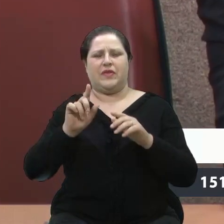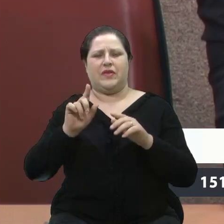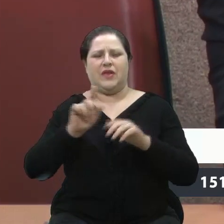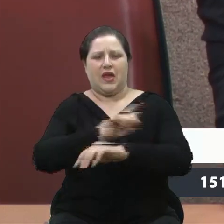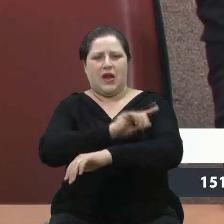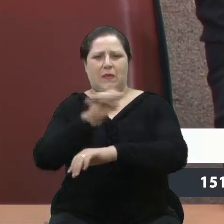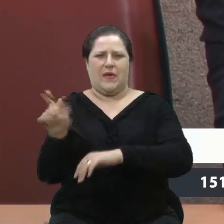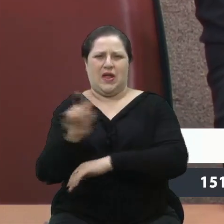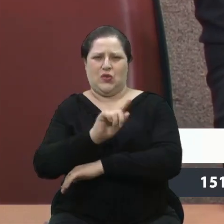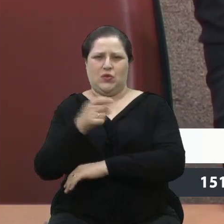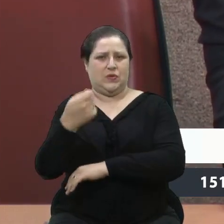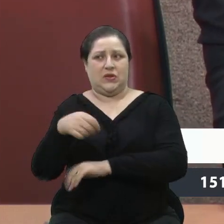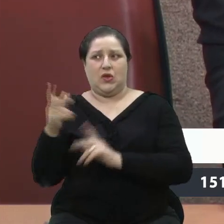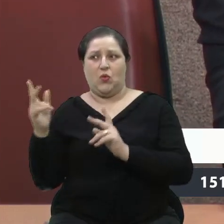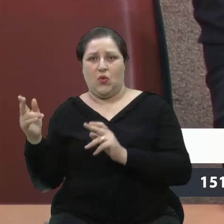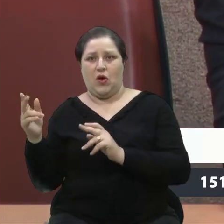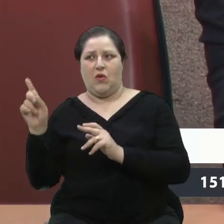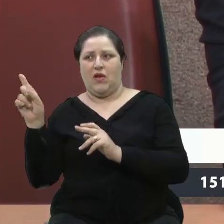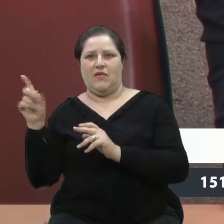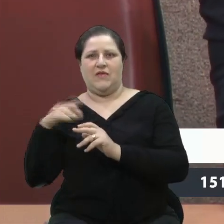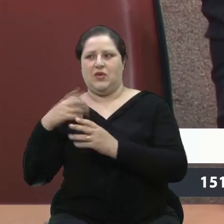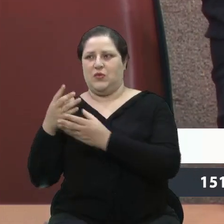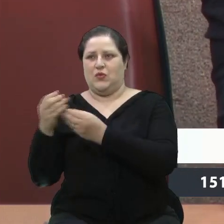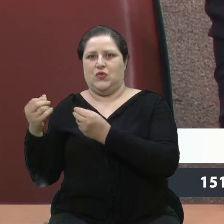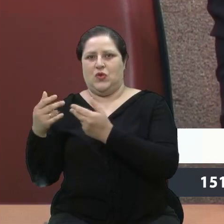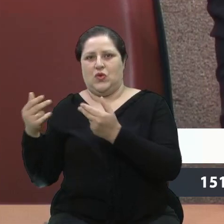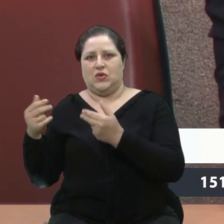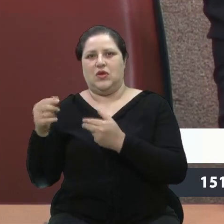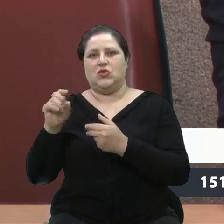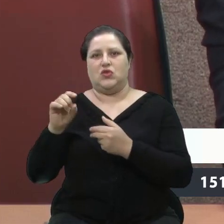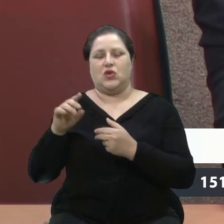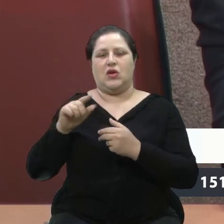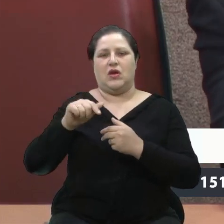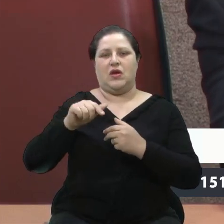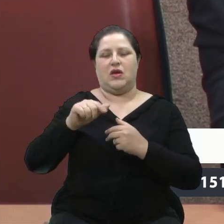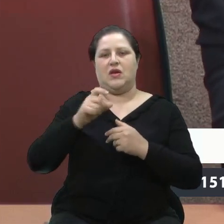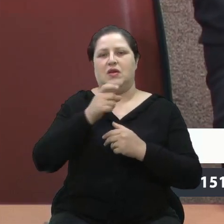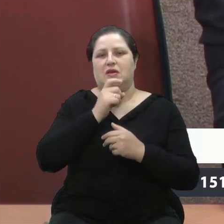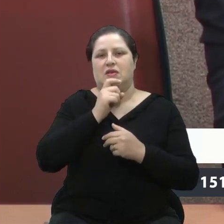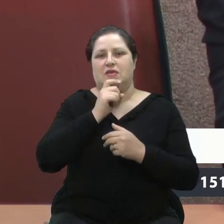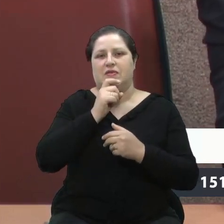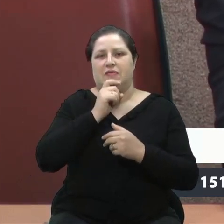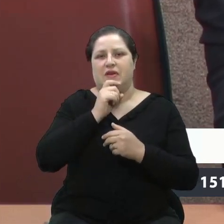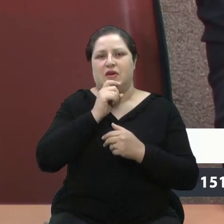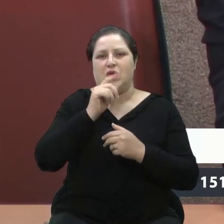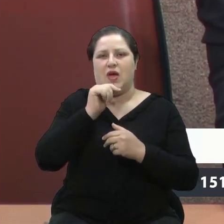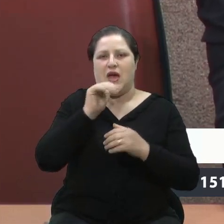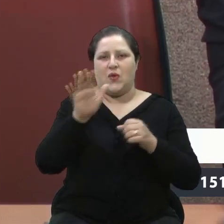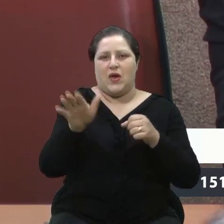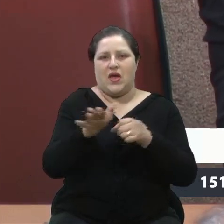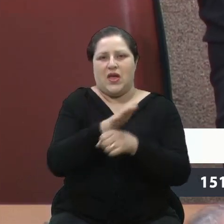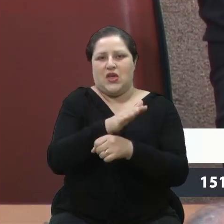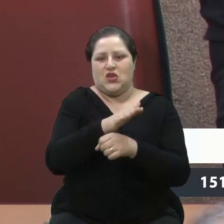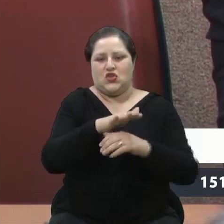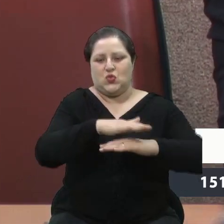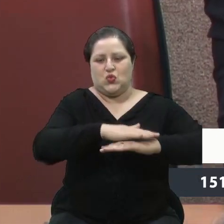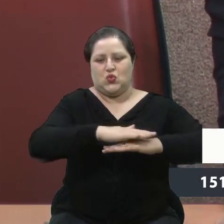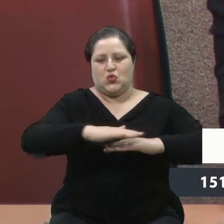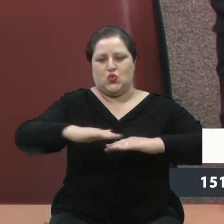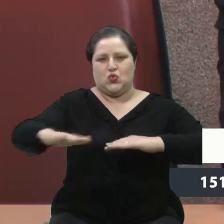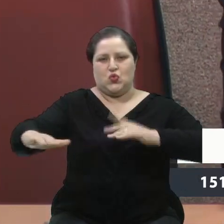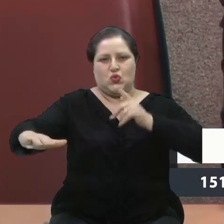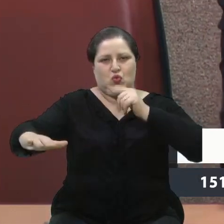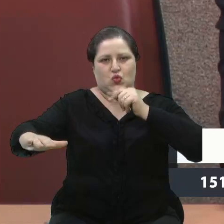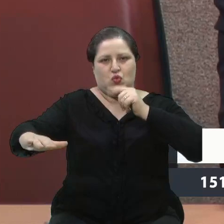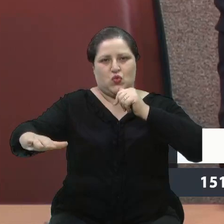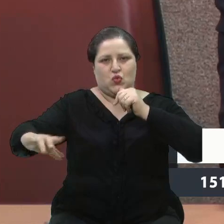uma forma que no inverno eles enchem de água e congelam e o pessoal pode patinar. Então isso diminui o custo, né, do investimento. E